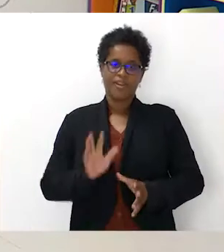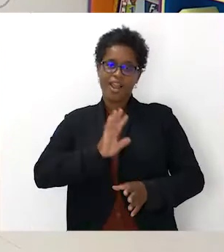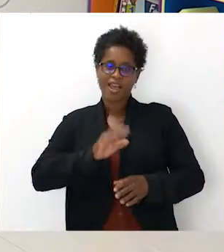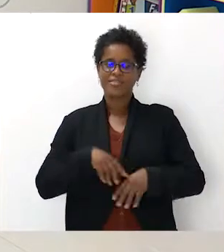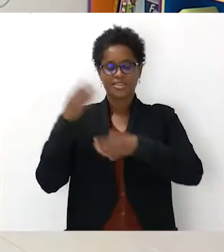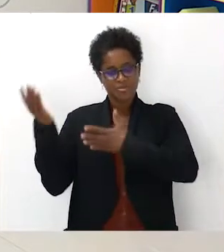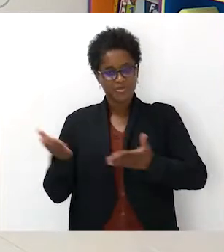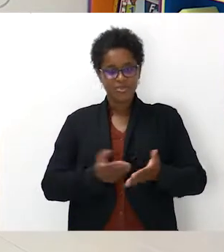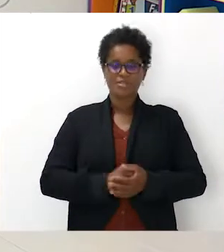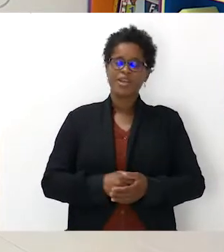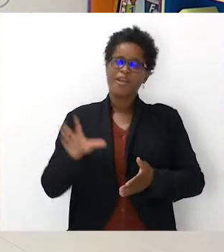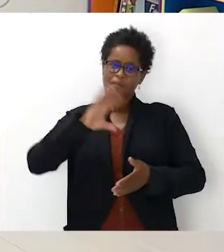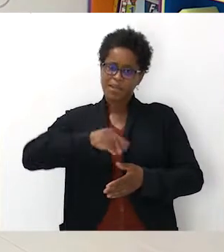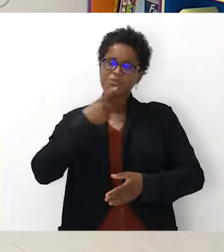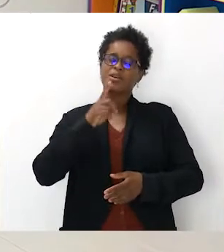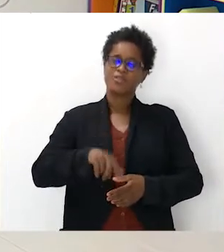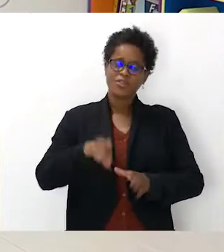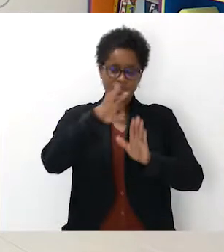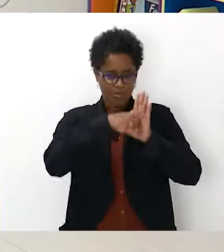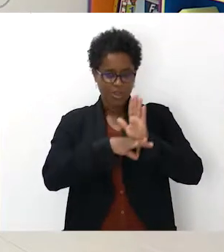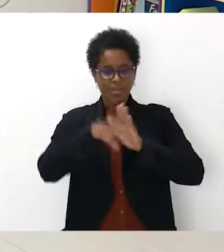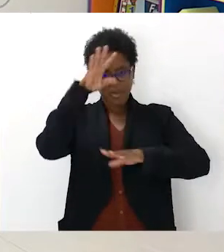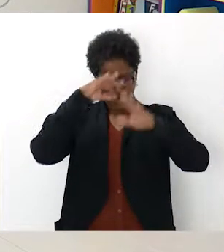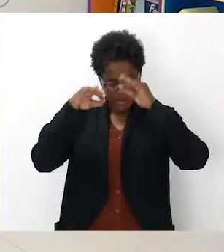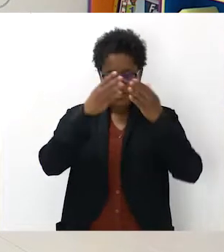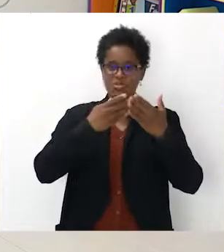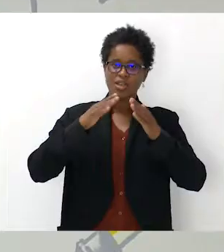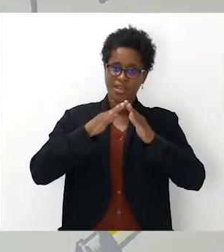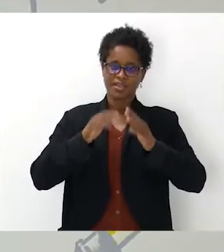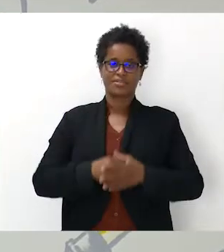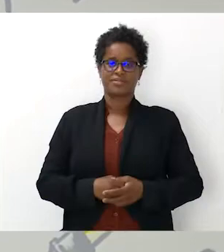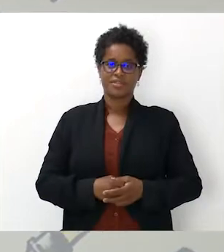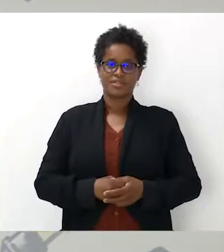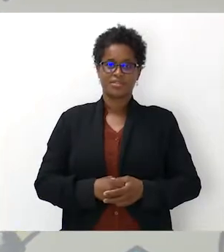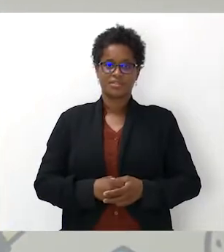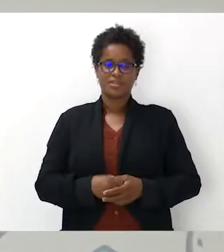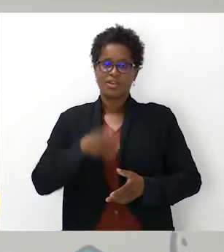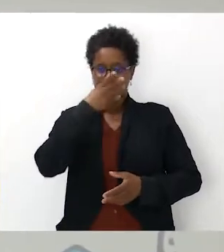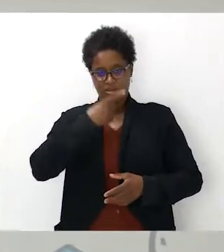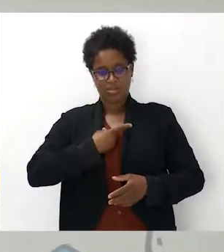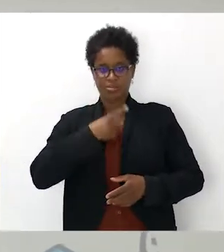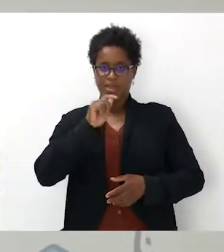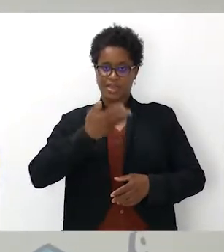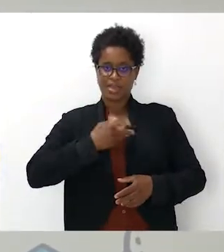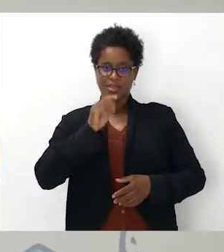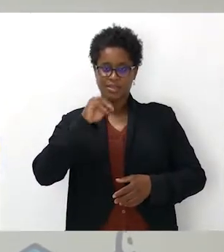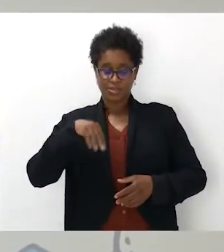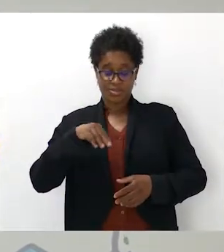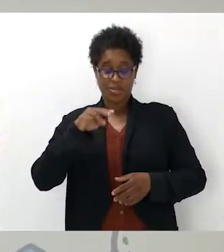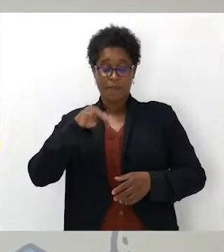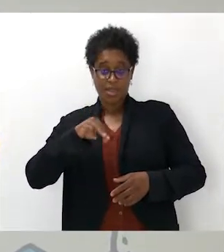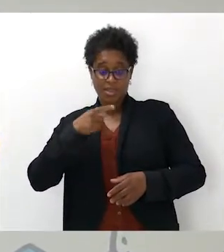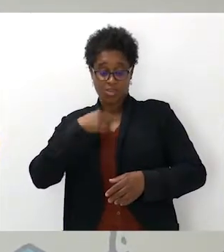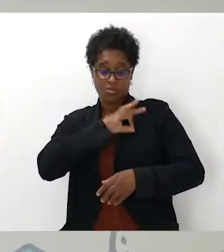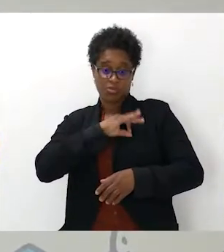Olá, sejam bem-vindos mais uma vez ao programa Aprender e Estudar em Casa. Meu nome é Edson Mendes, sou professor de Matemática